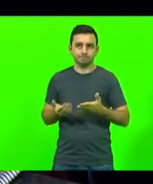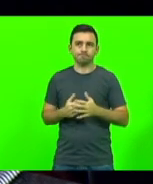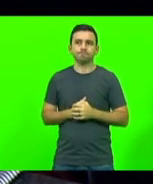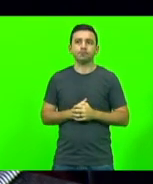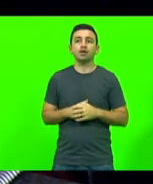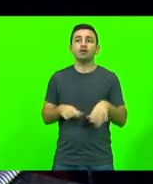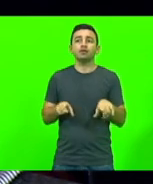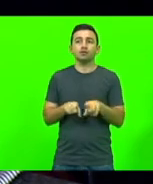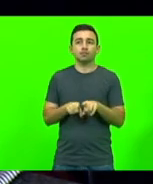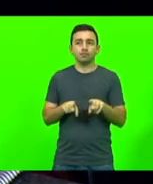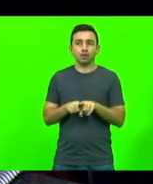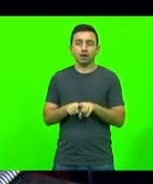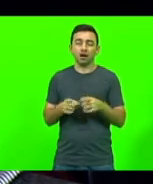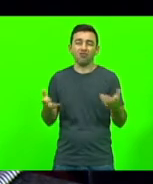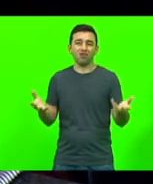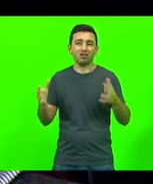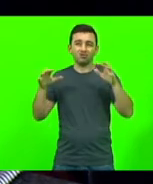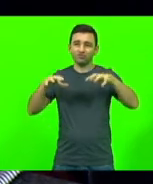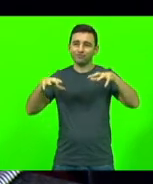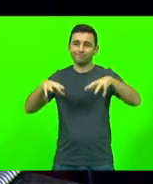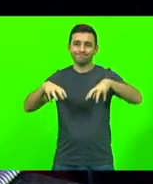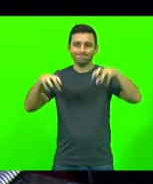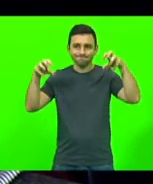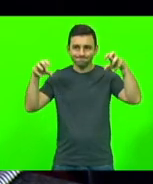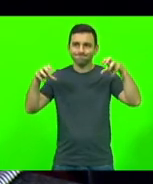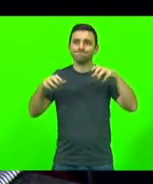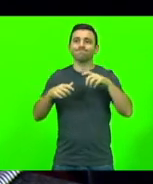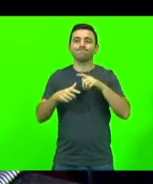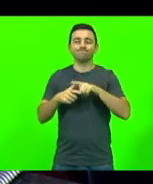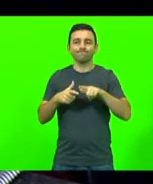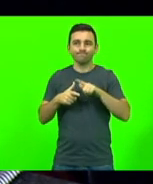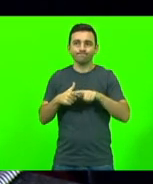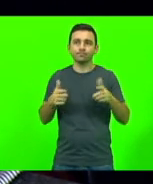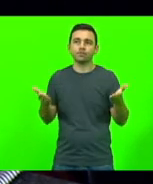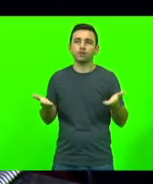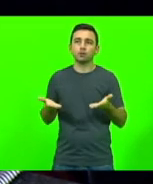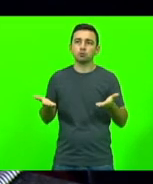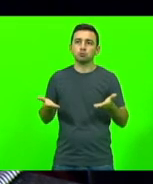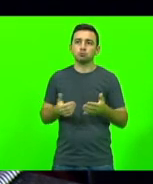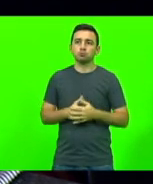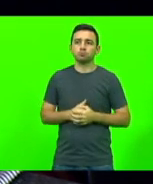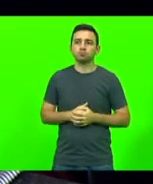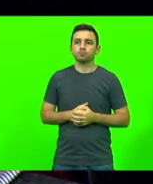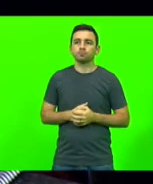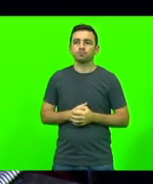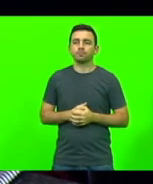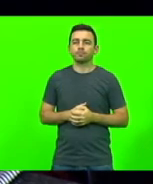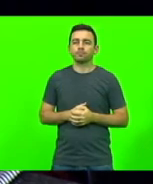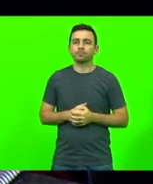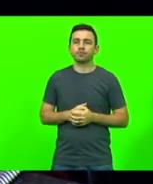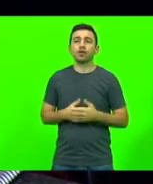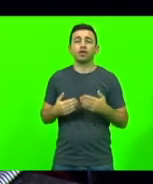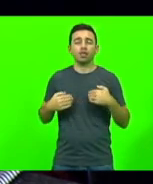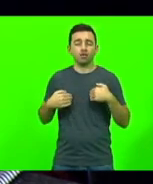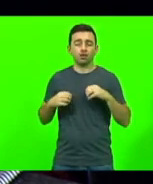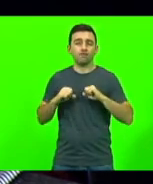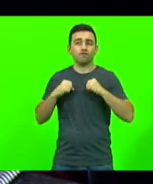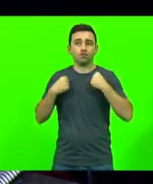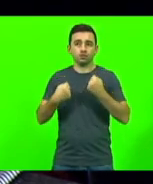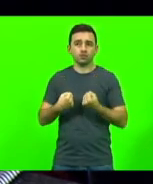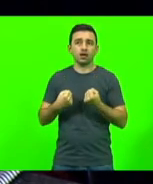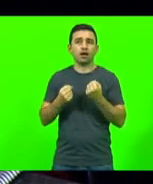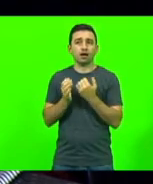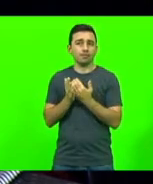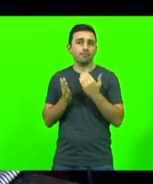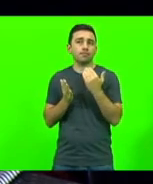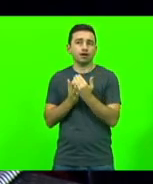sobre a estiagem, e o tempo é curto, só me resta 2 minutos, mas eu queria reforçar aquilo que já foi colocado aqui